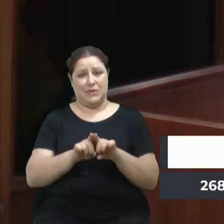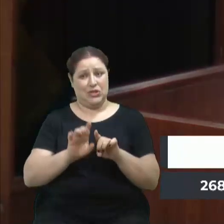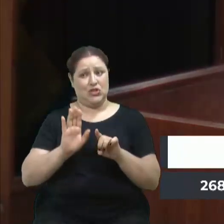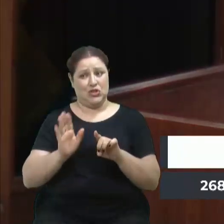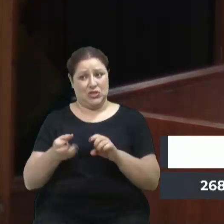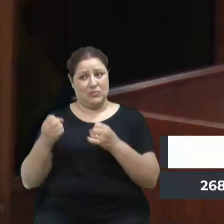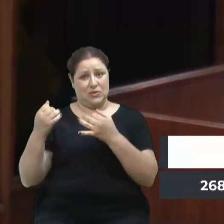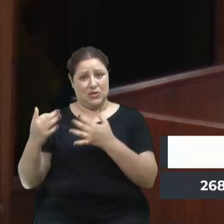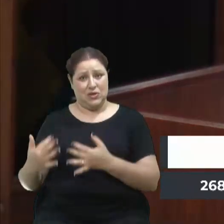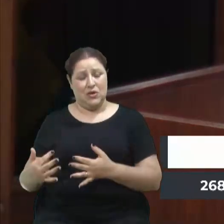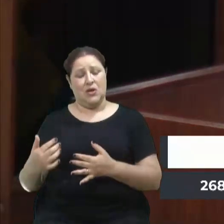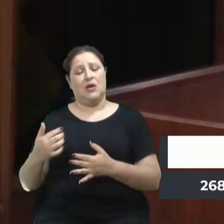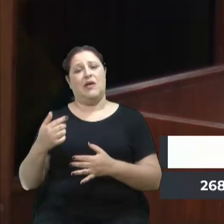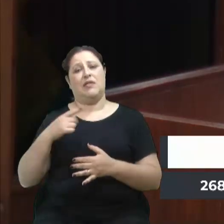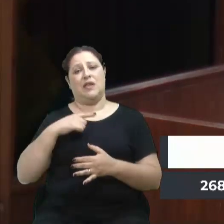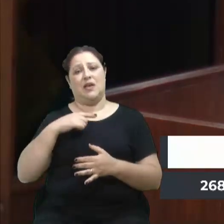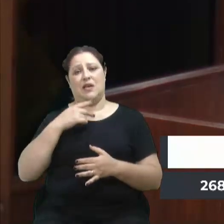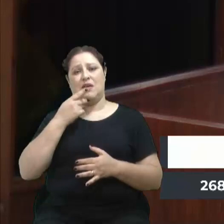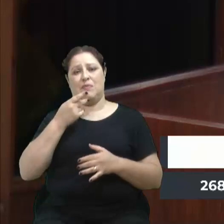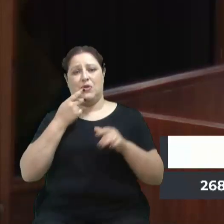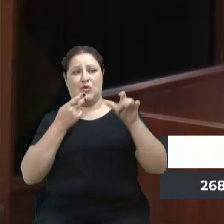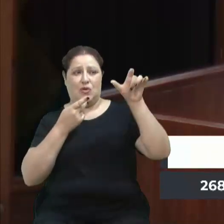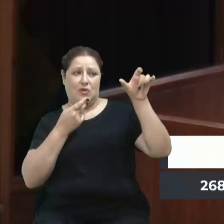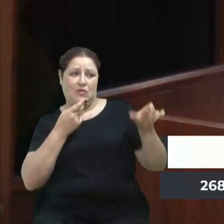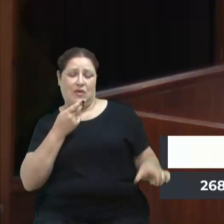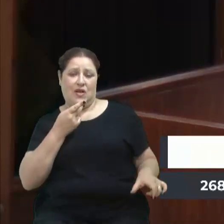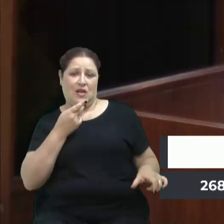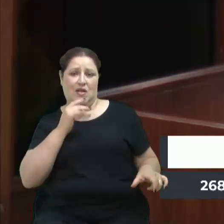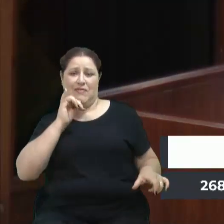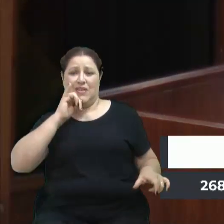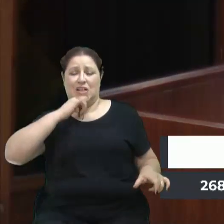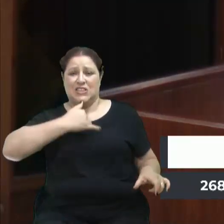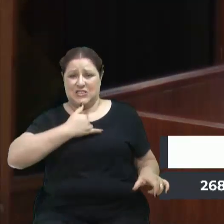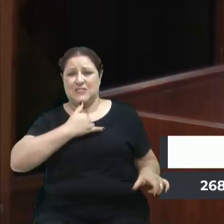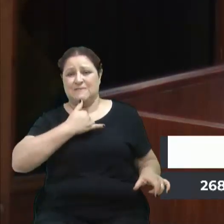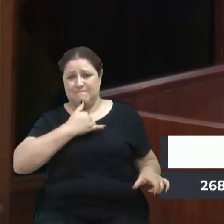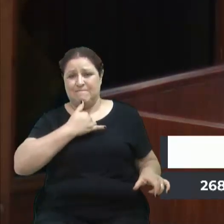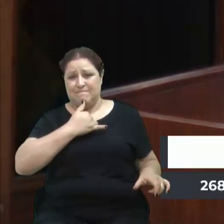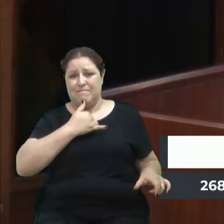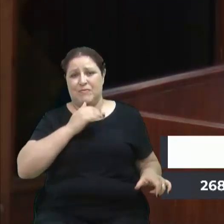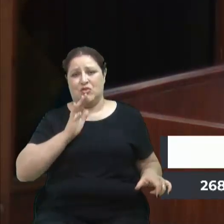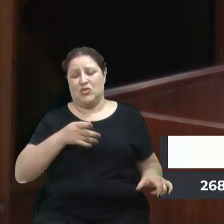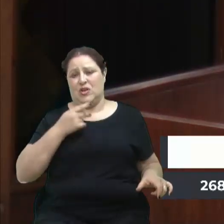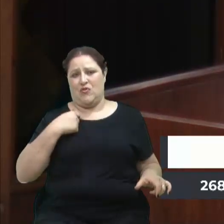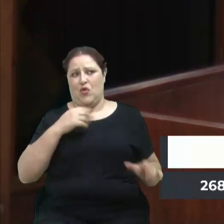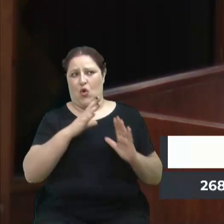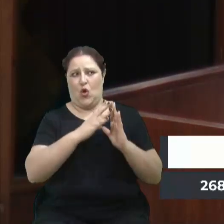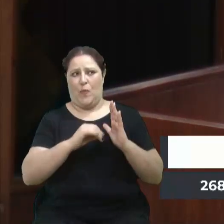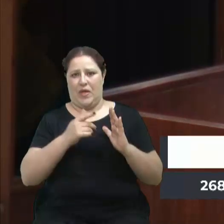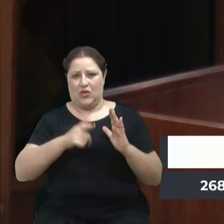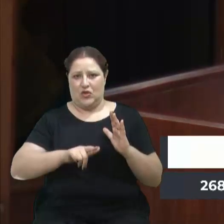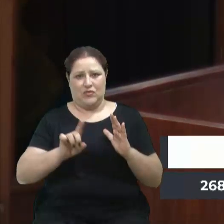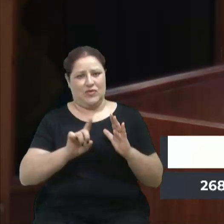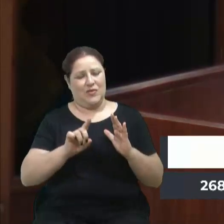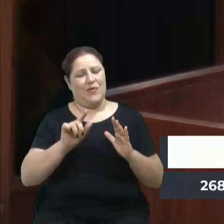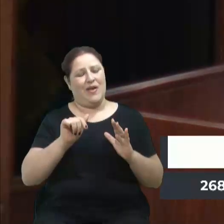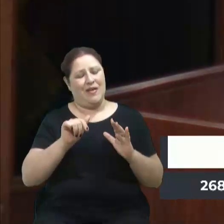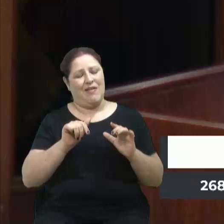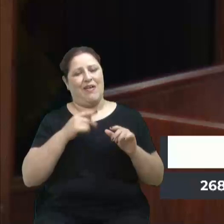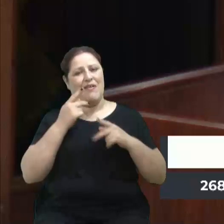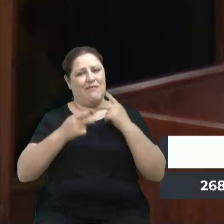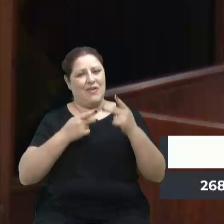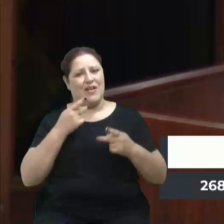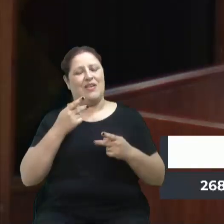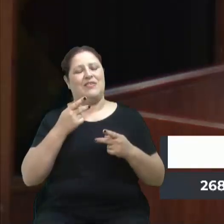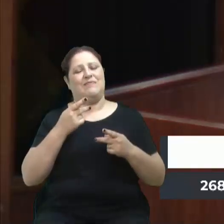não vou mais reproduzir aqui, porque já foi falada várias vezes, né? Que ataca não só um povo, mas